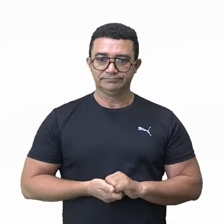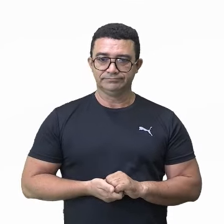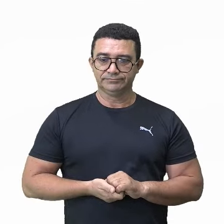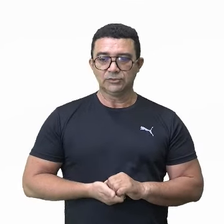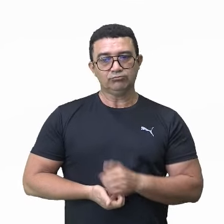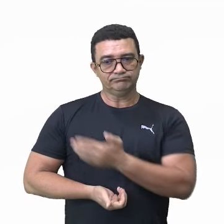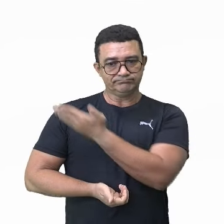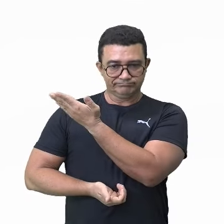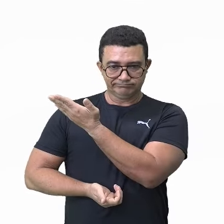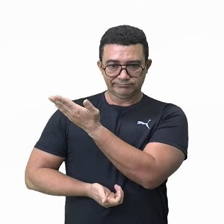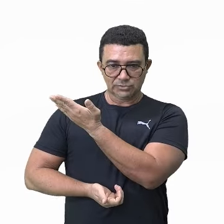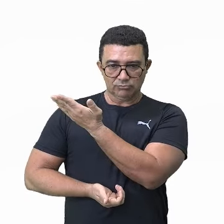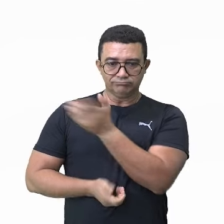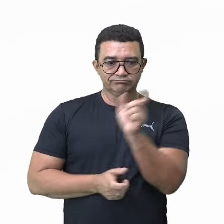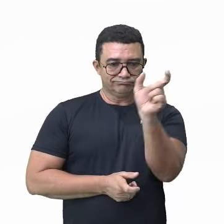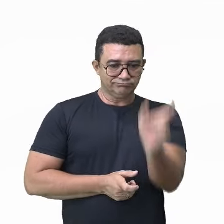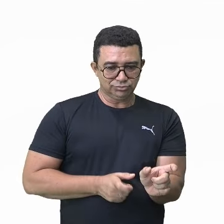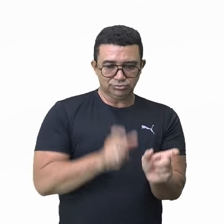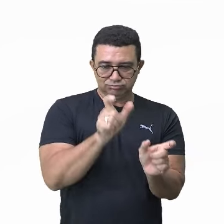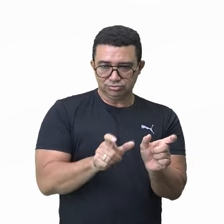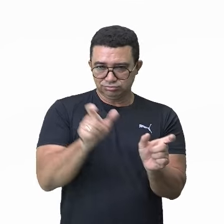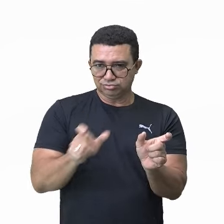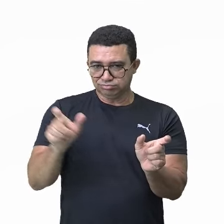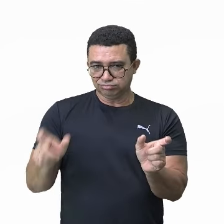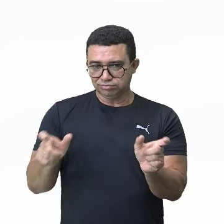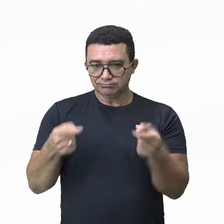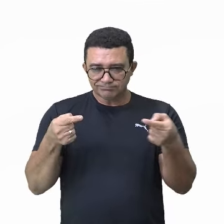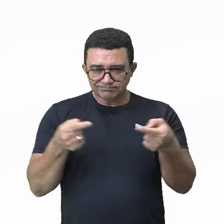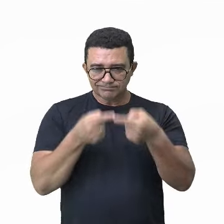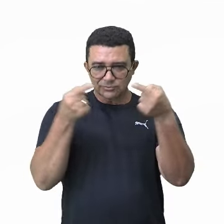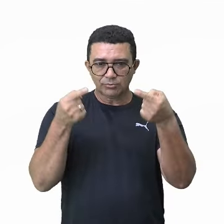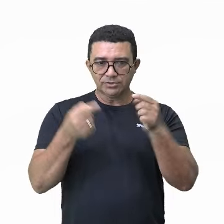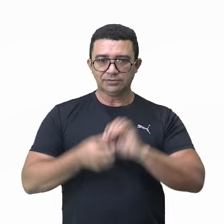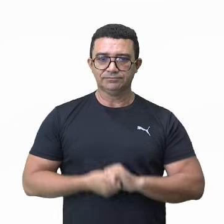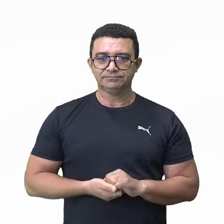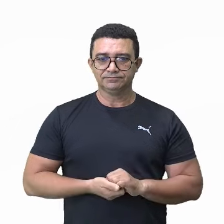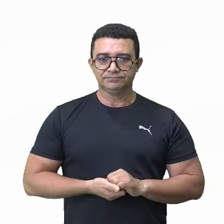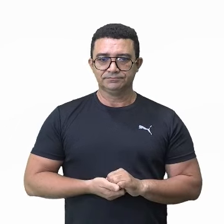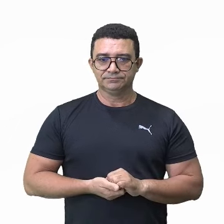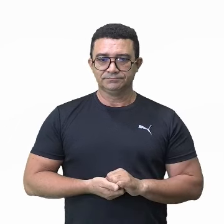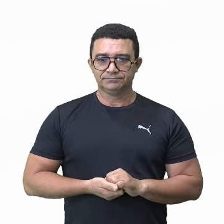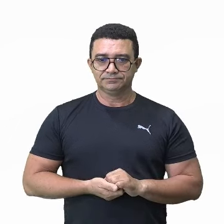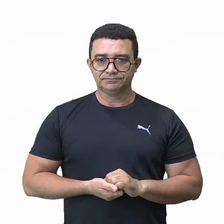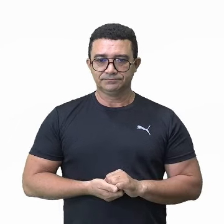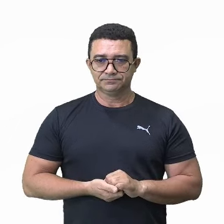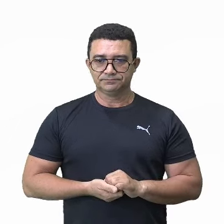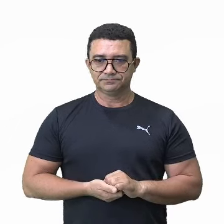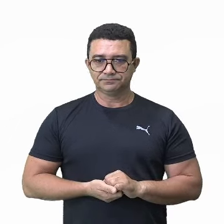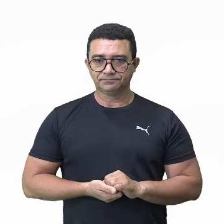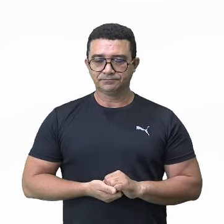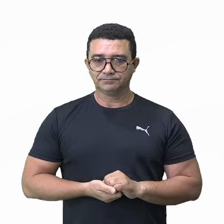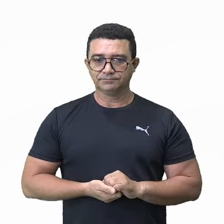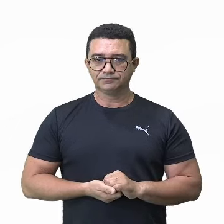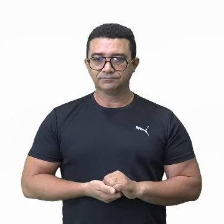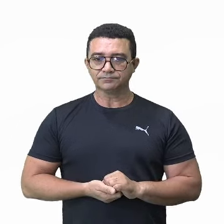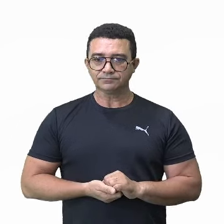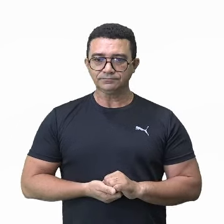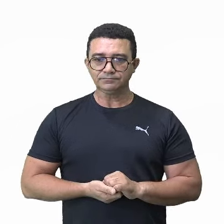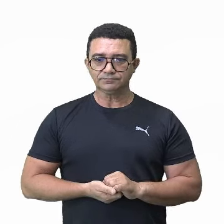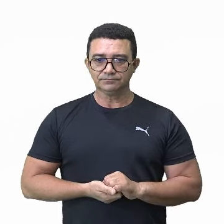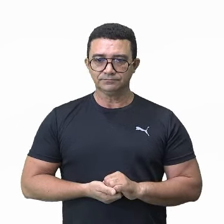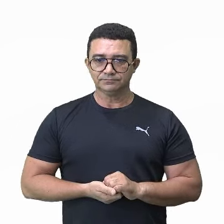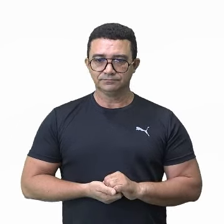quais cujos quantos depois nós temos a qual cuja quanta as quais